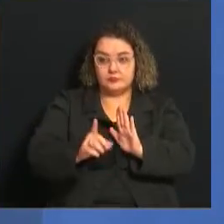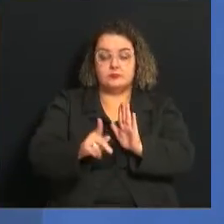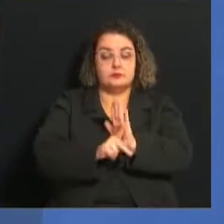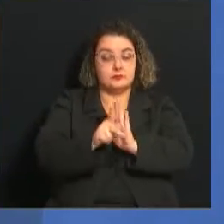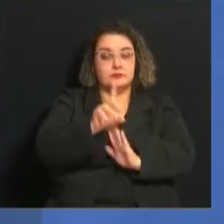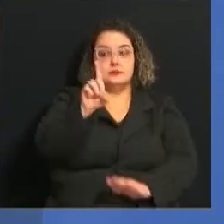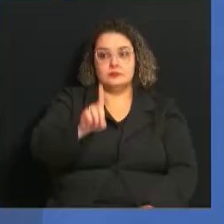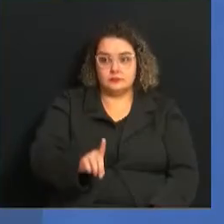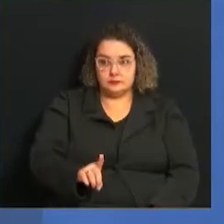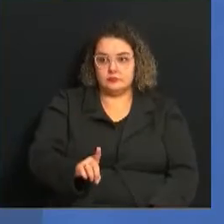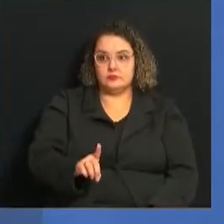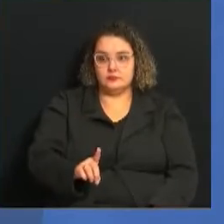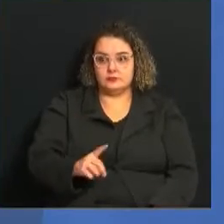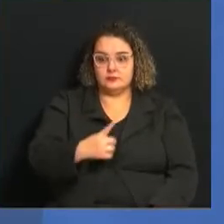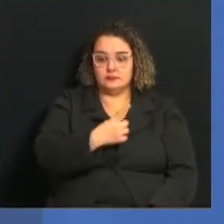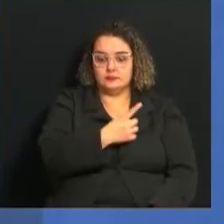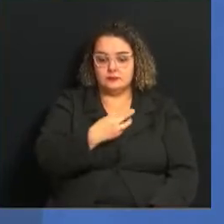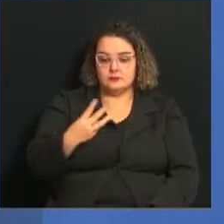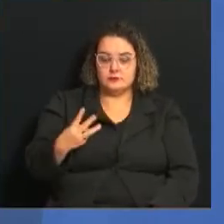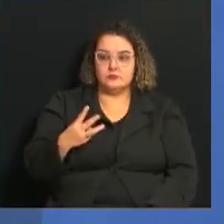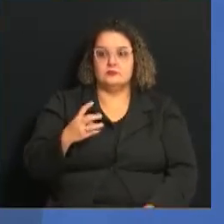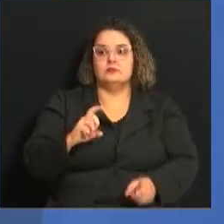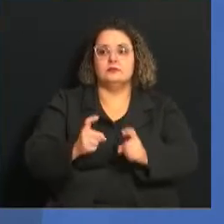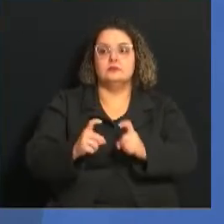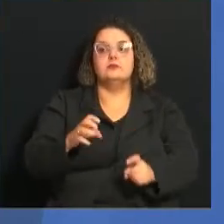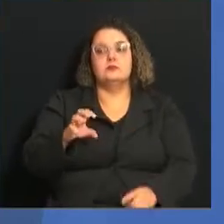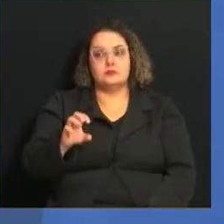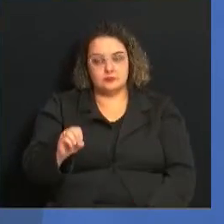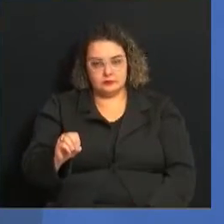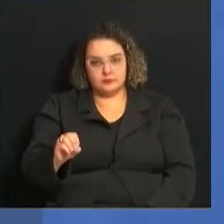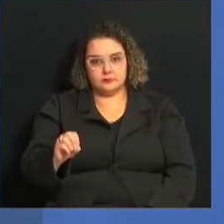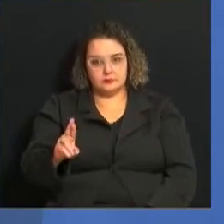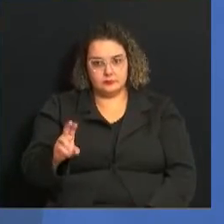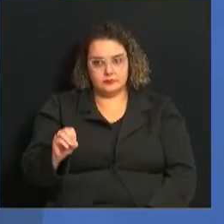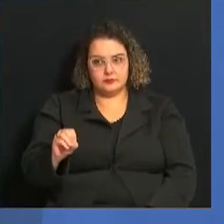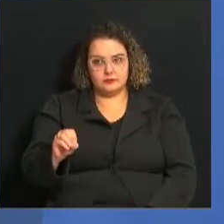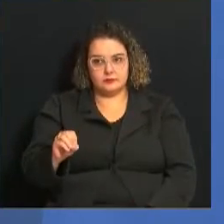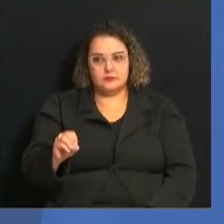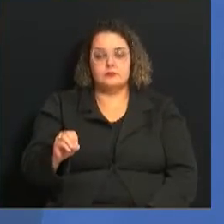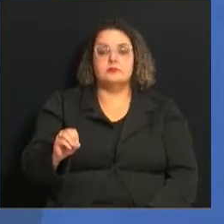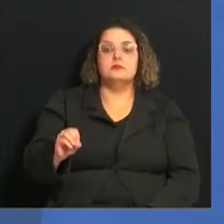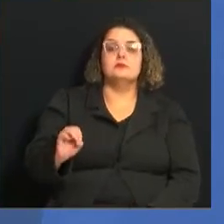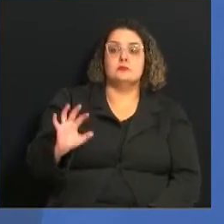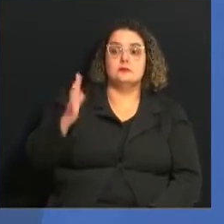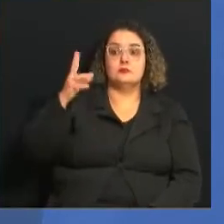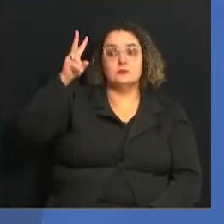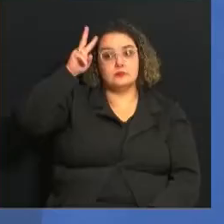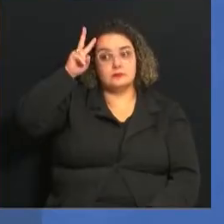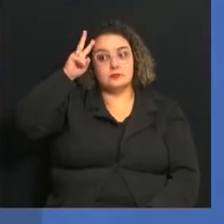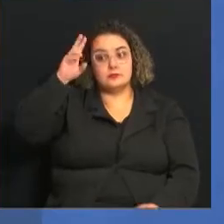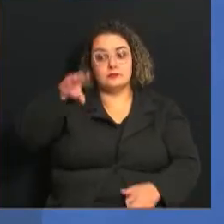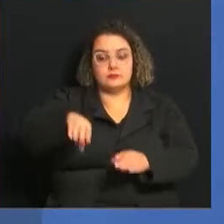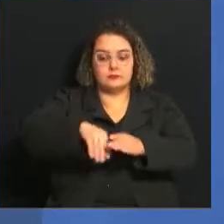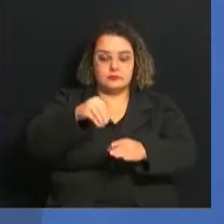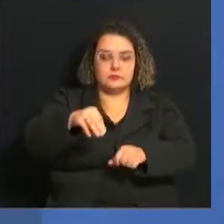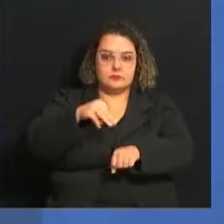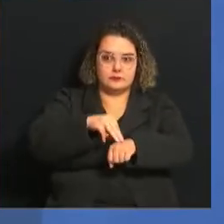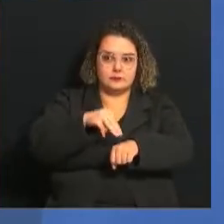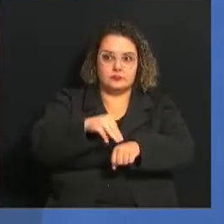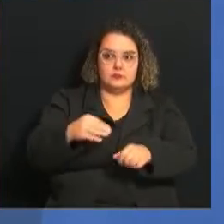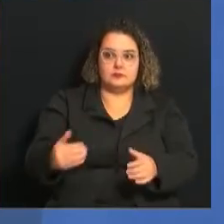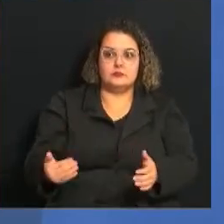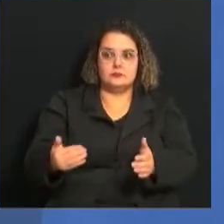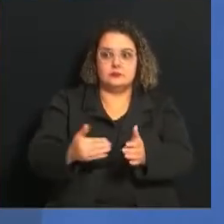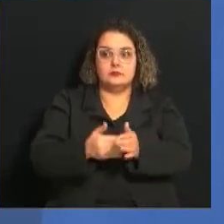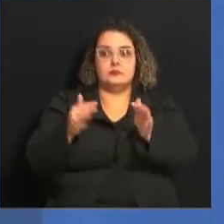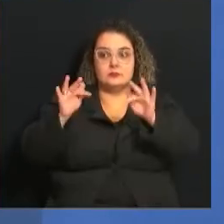a 13ª reunião ordinária, que aconteceu nesta segunda-feira, a escolha e o sorteio dos membros, e até o final dessa edição